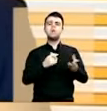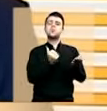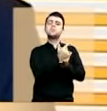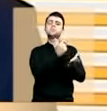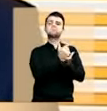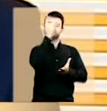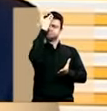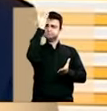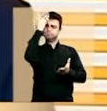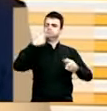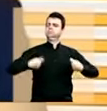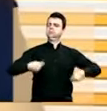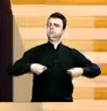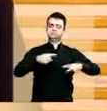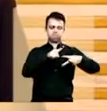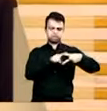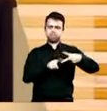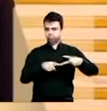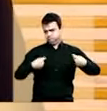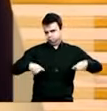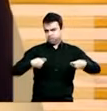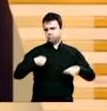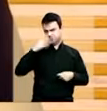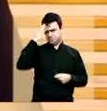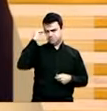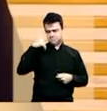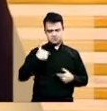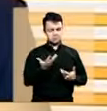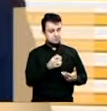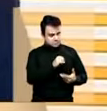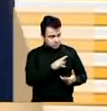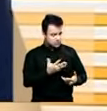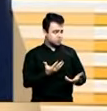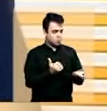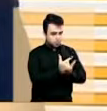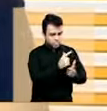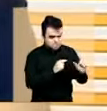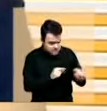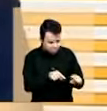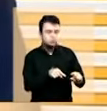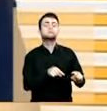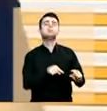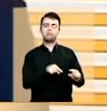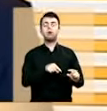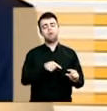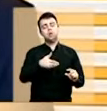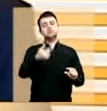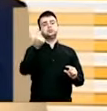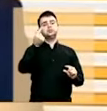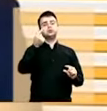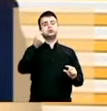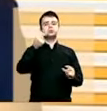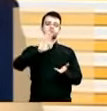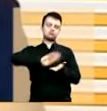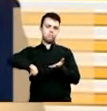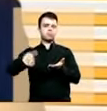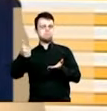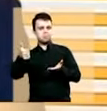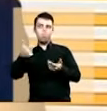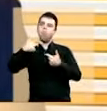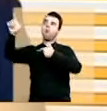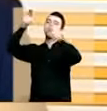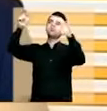compra. Que se eu comprei e vou utilizar mais, eu vou precisar comprar menos. E se eu vou comprar menos, esse dinheiro vai sobrar para eu comprar outras